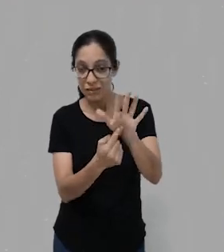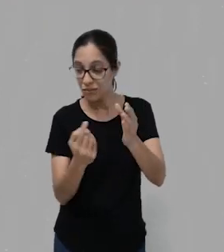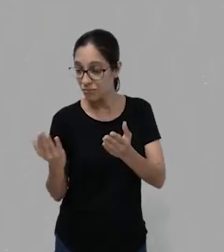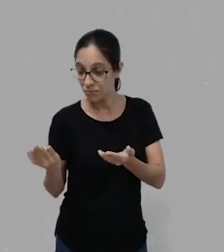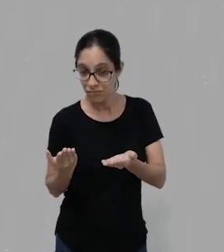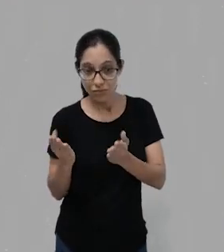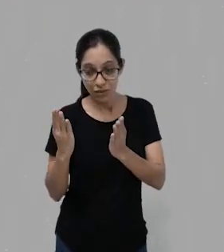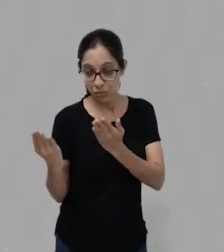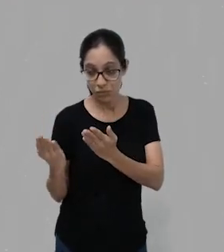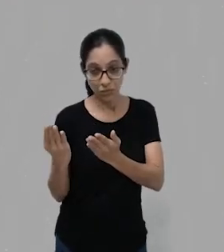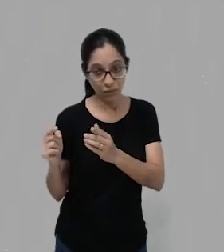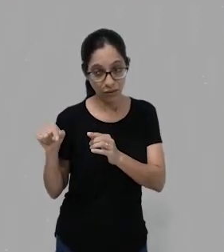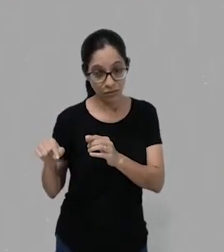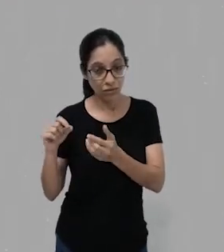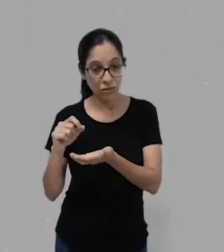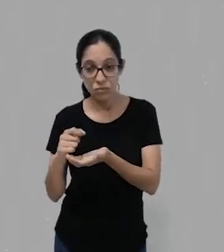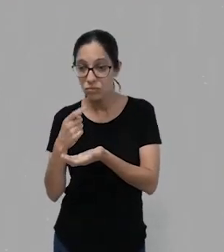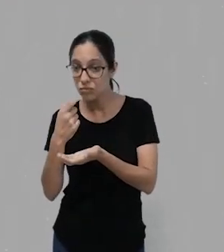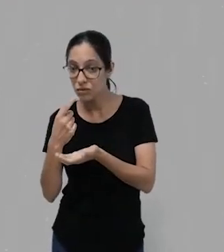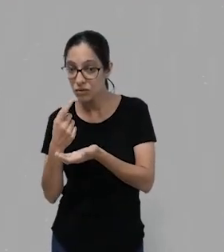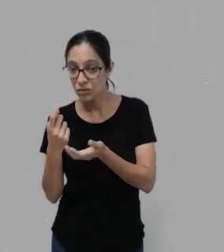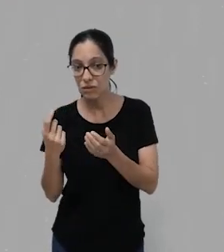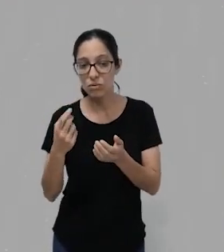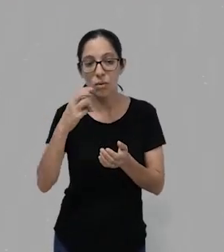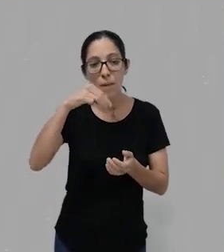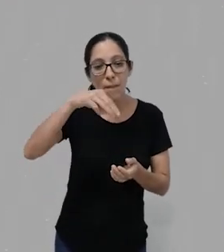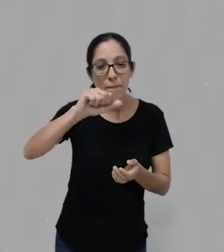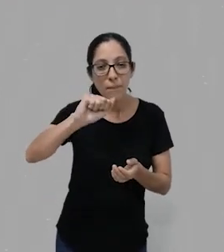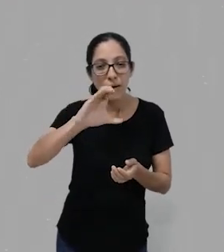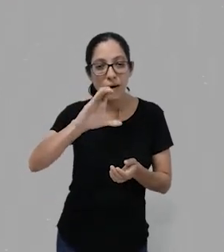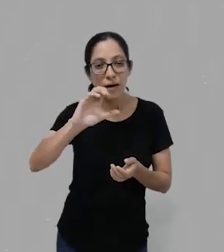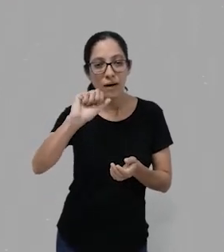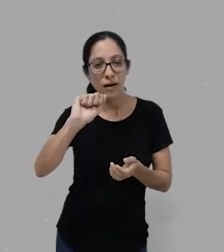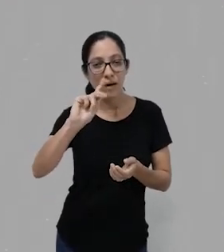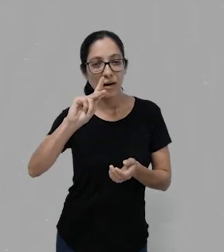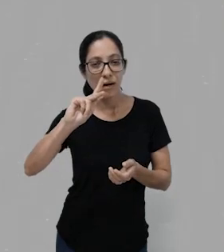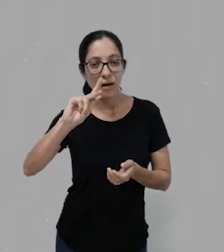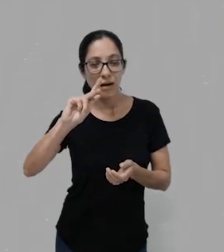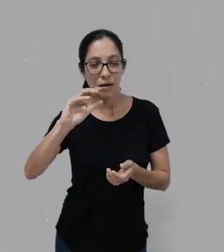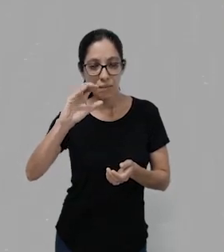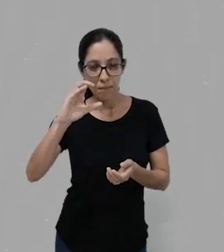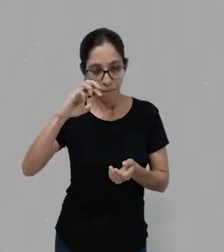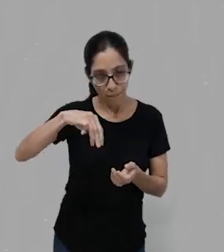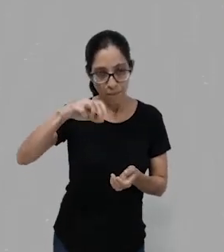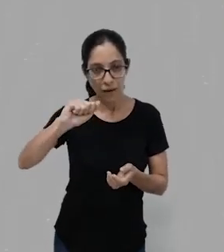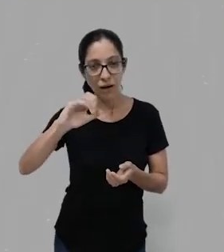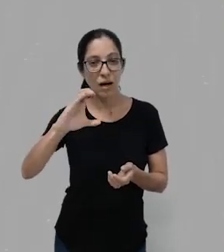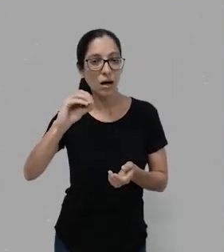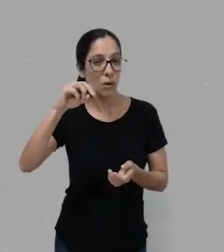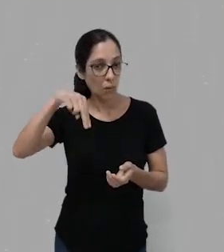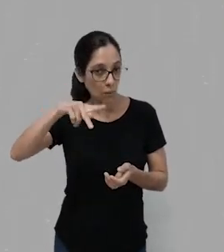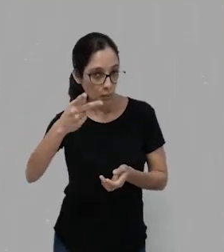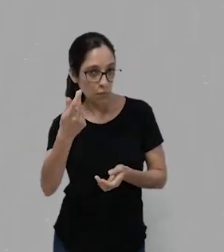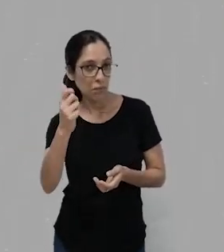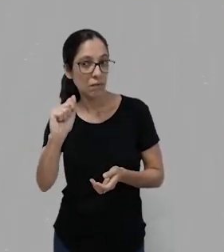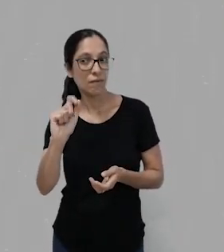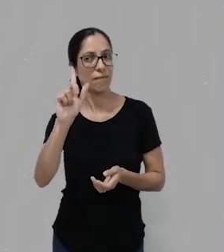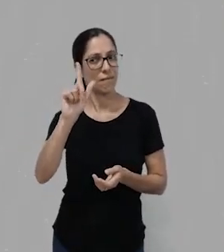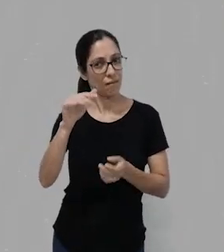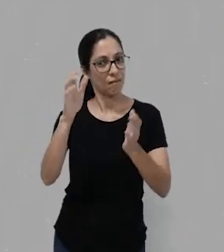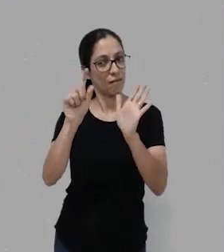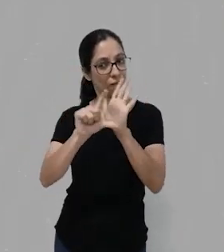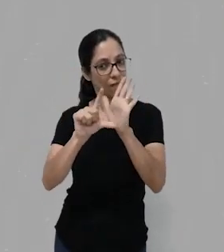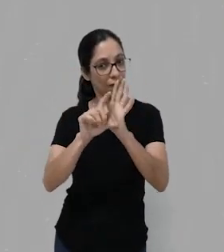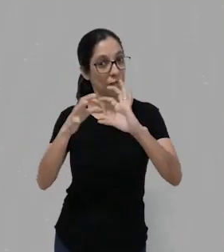medicamento. Hoje em dia a maconha, que é uma droga ilícita, natural,